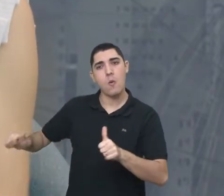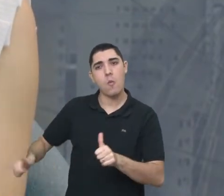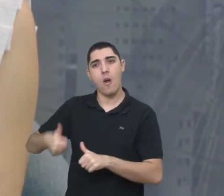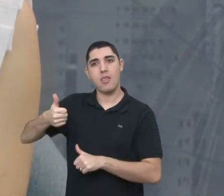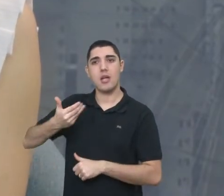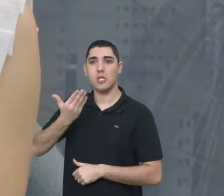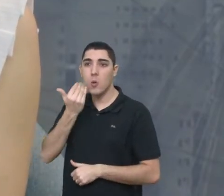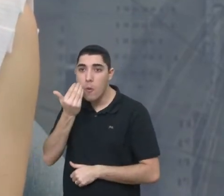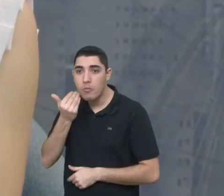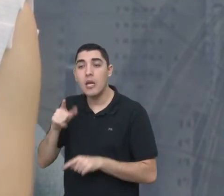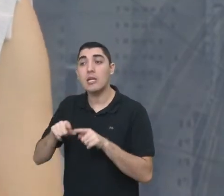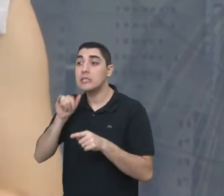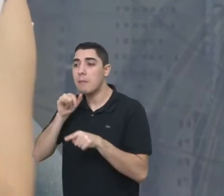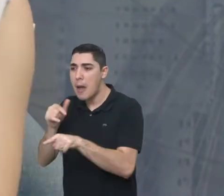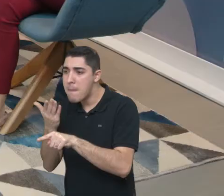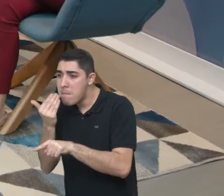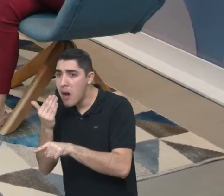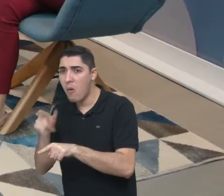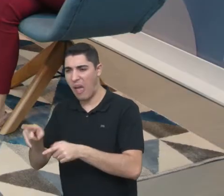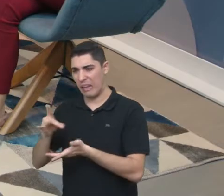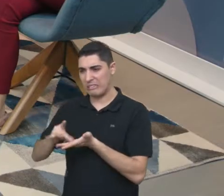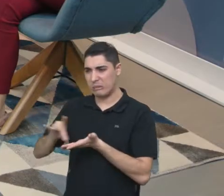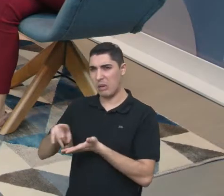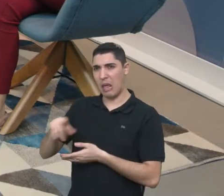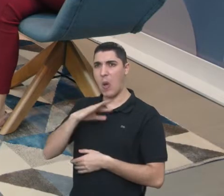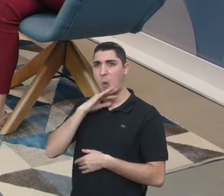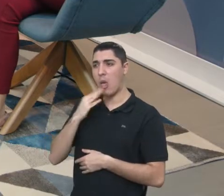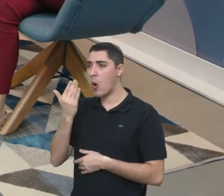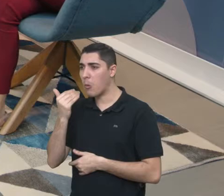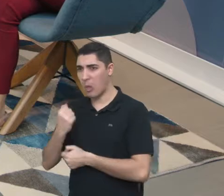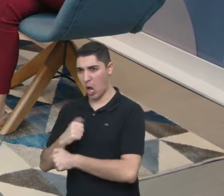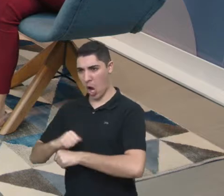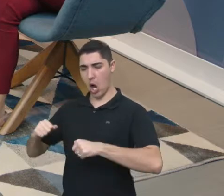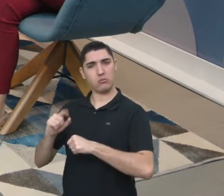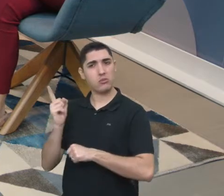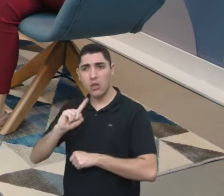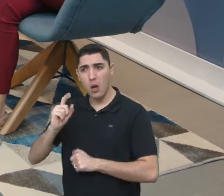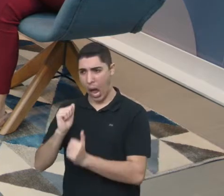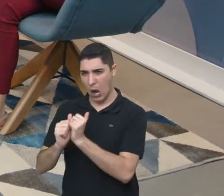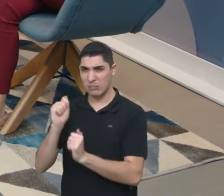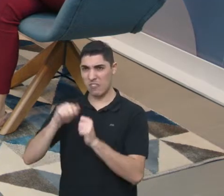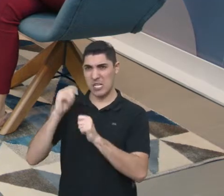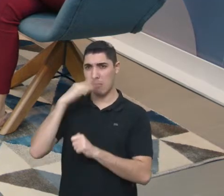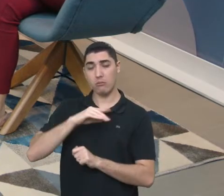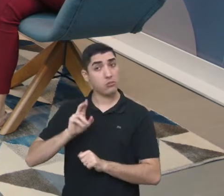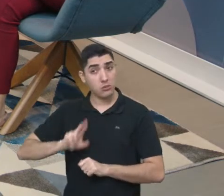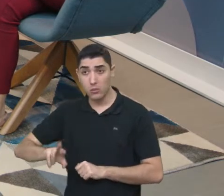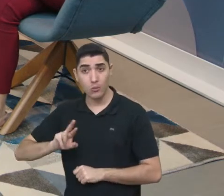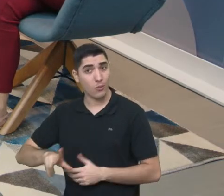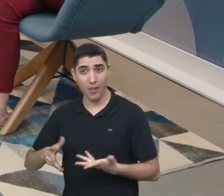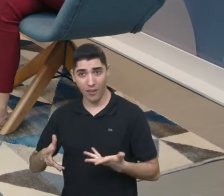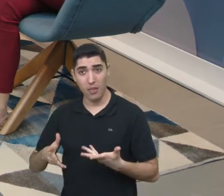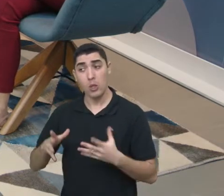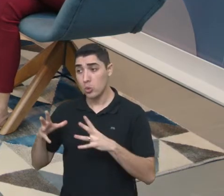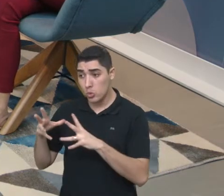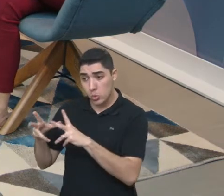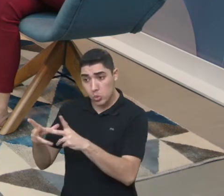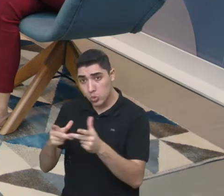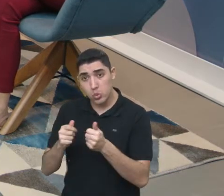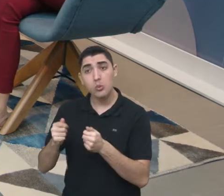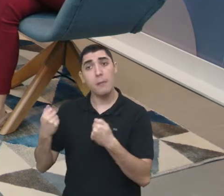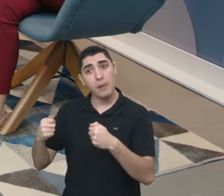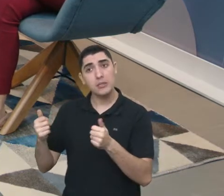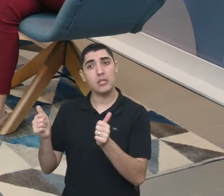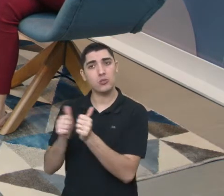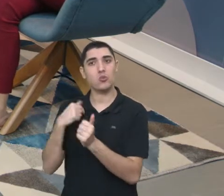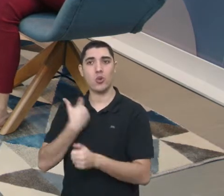de qualidade sobre a alimentação, de que pão não é um vilão, né? Pão não engorda, arroz não faz mal. Tudo isso pode fazer parte, deve fazer